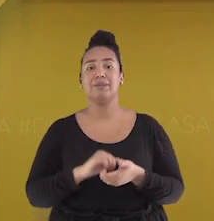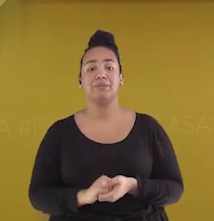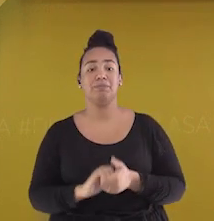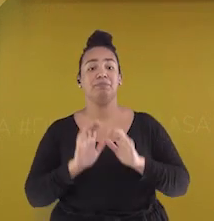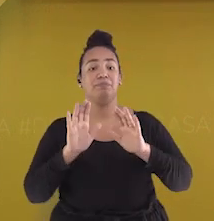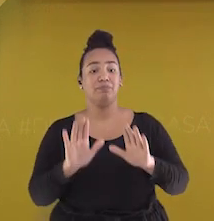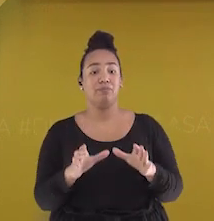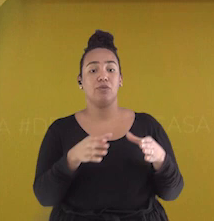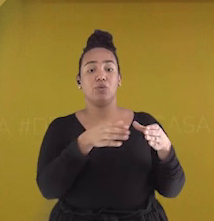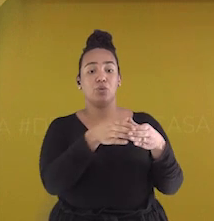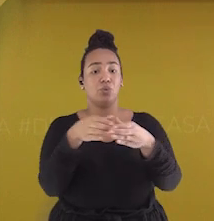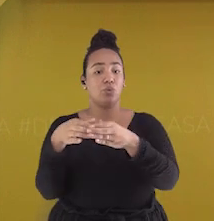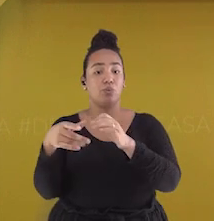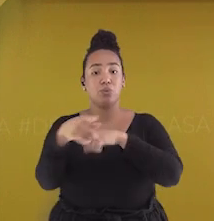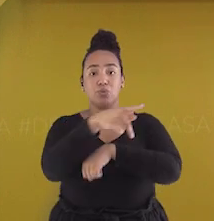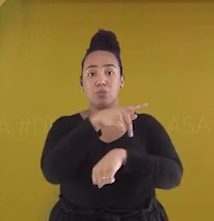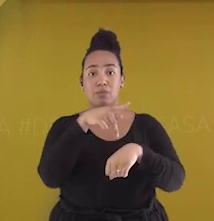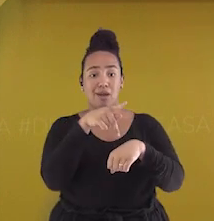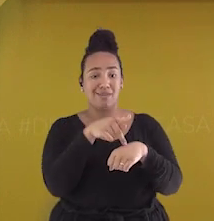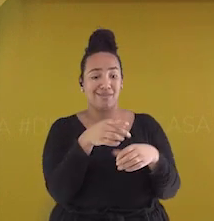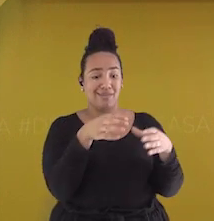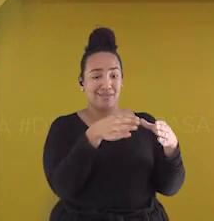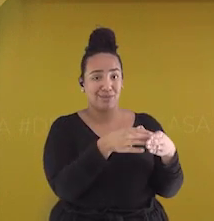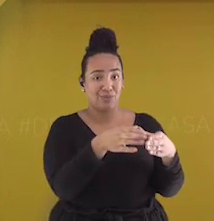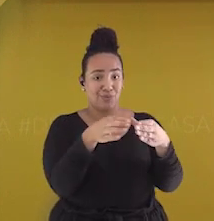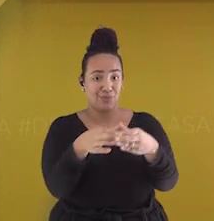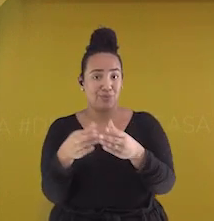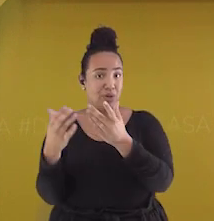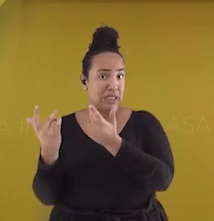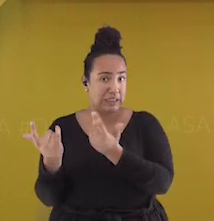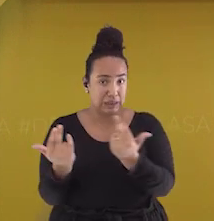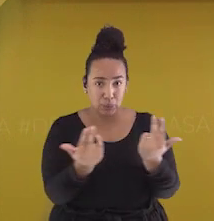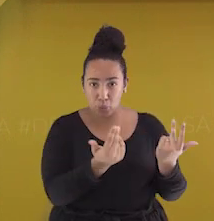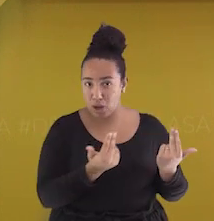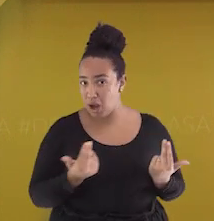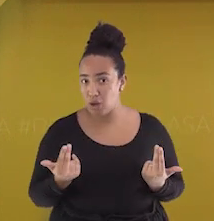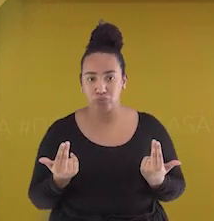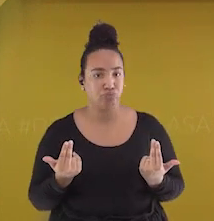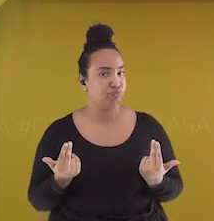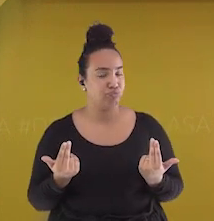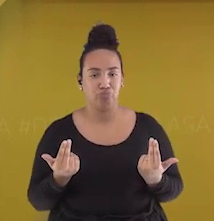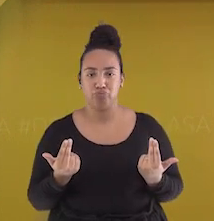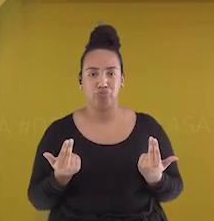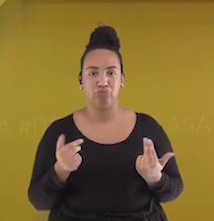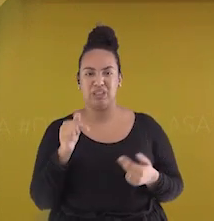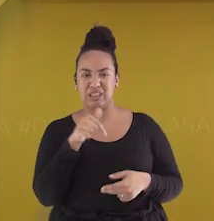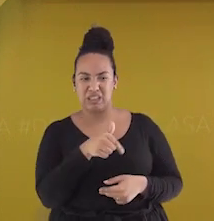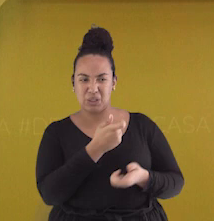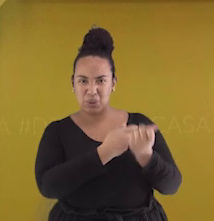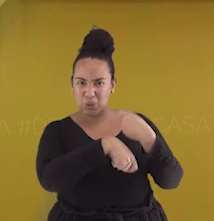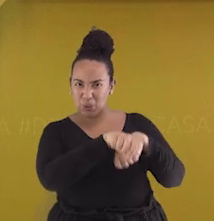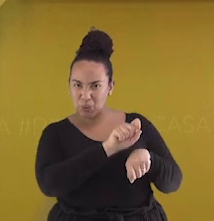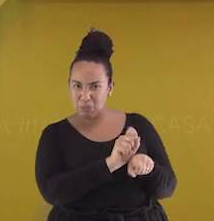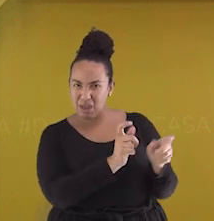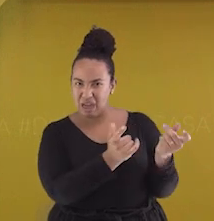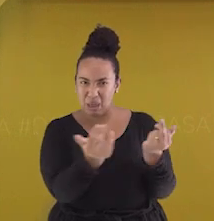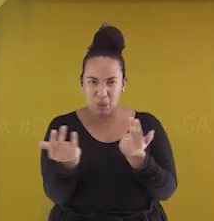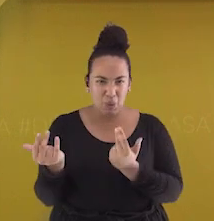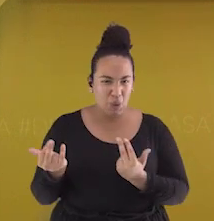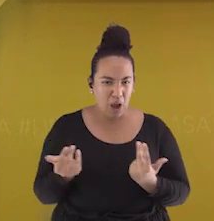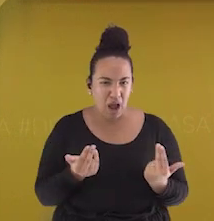Mas esse grupo de países que estão no mesmo bloco são iguais? As riquezas,